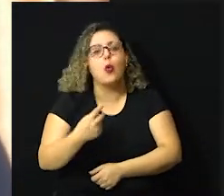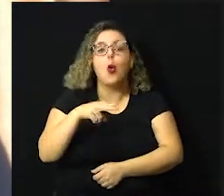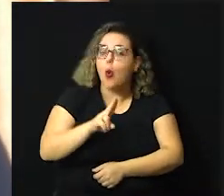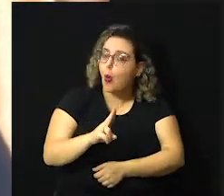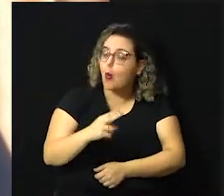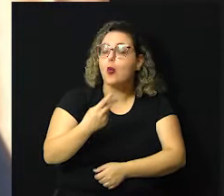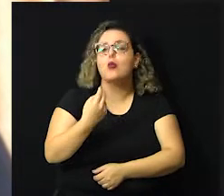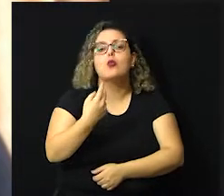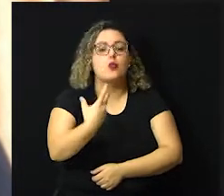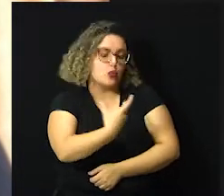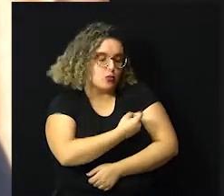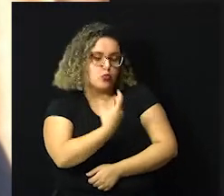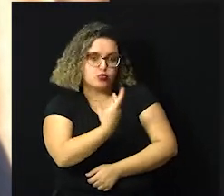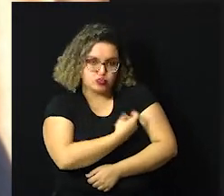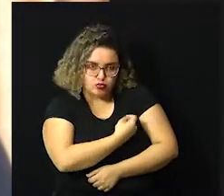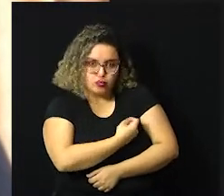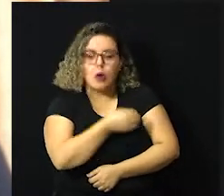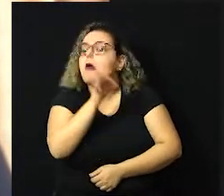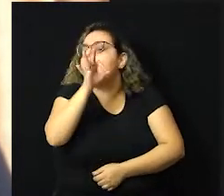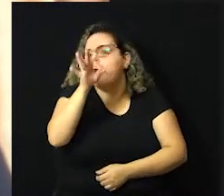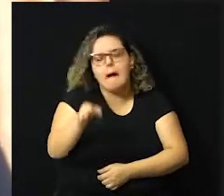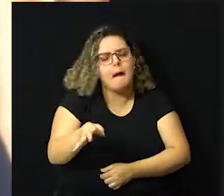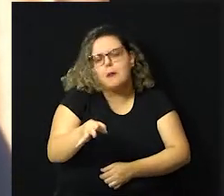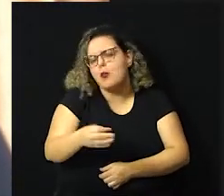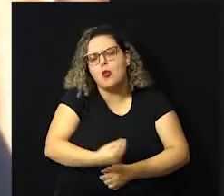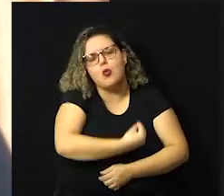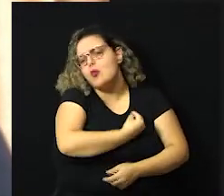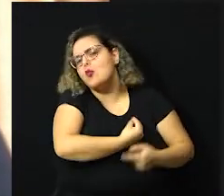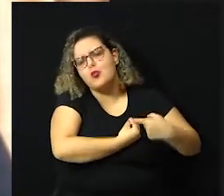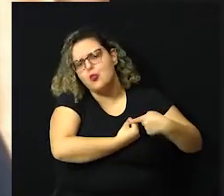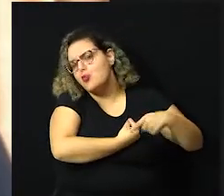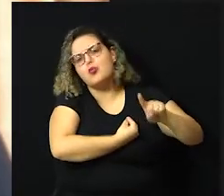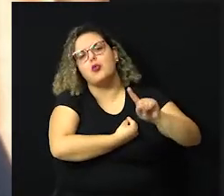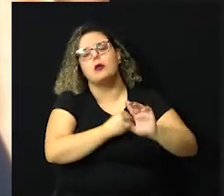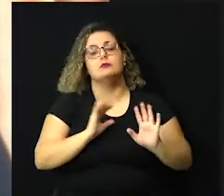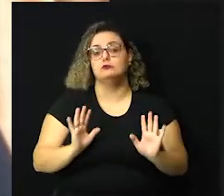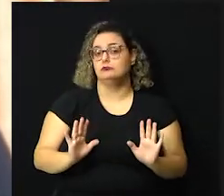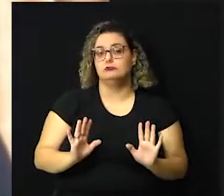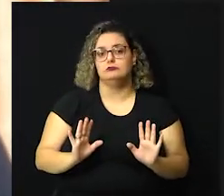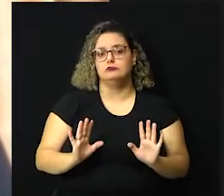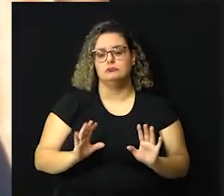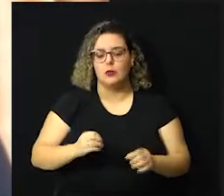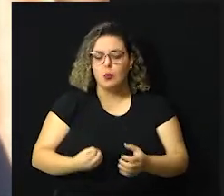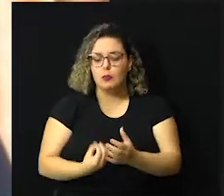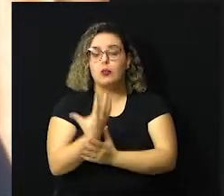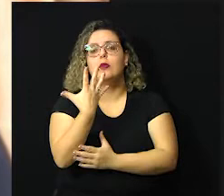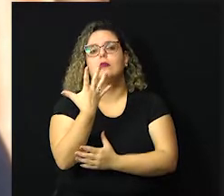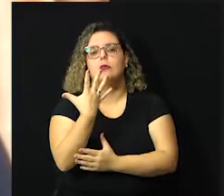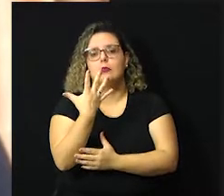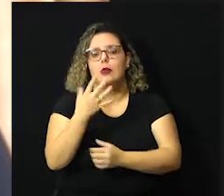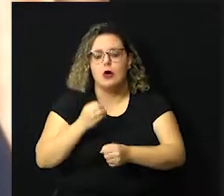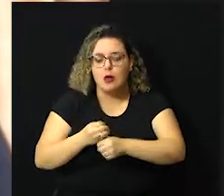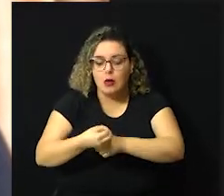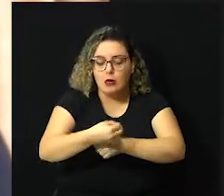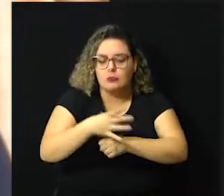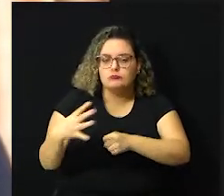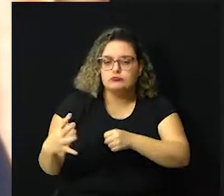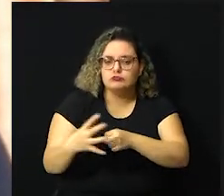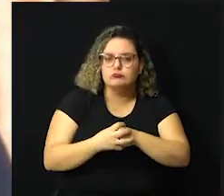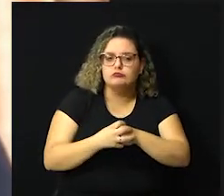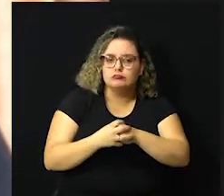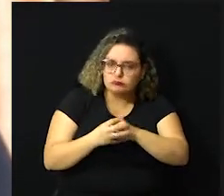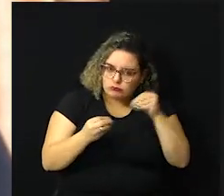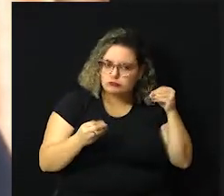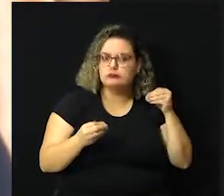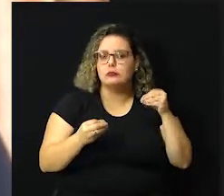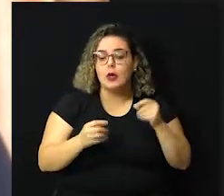duas doses, você vai estar 100% garantido no tocante à produção de anticorpos para o resto da vida. Por isso que a